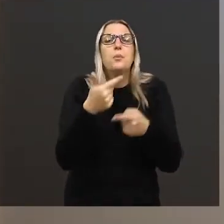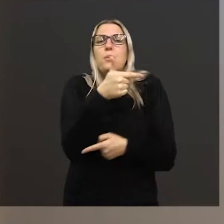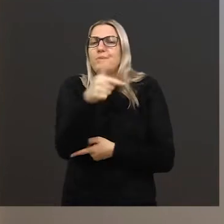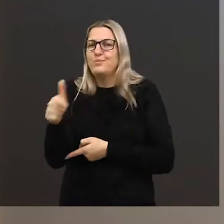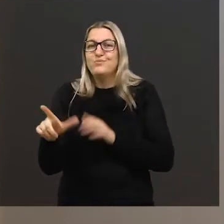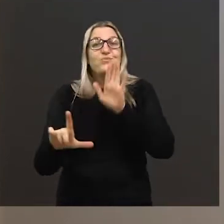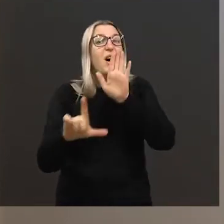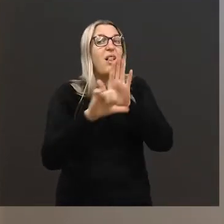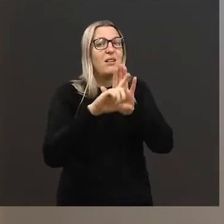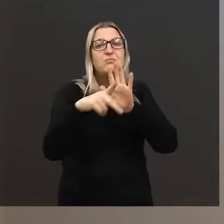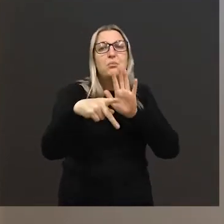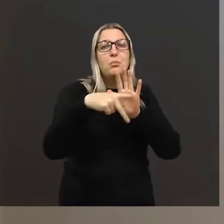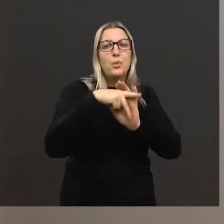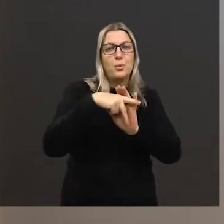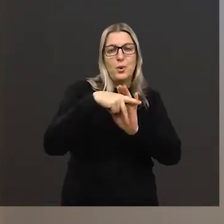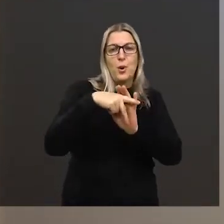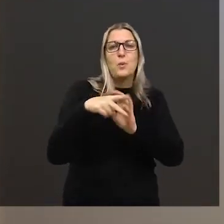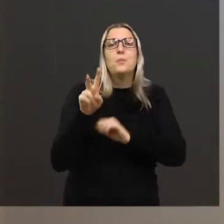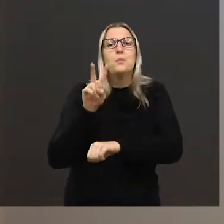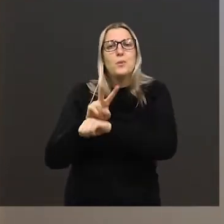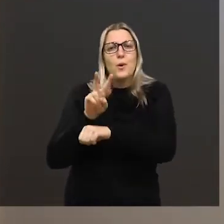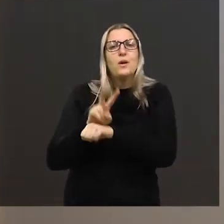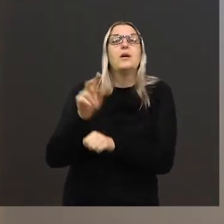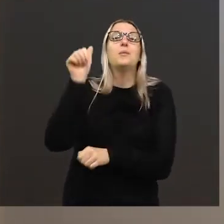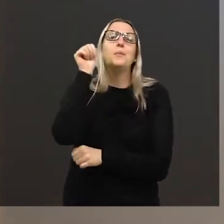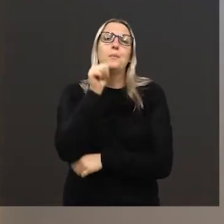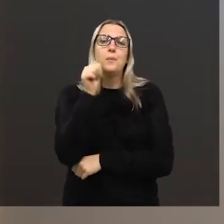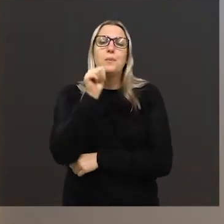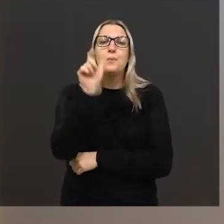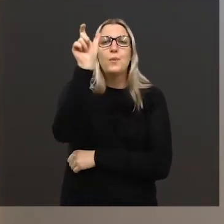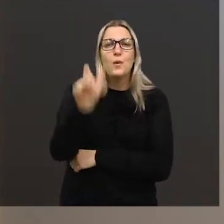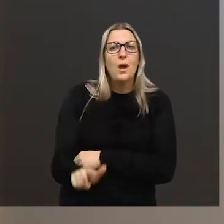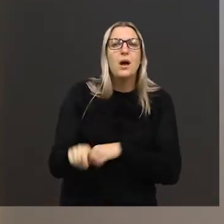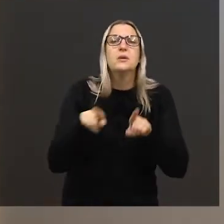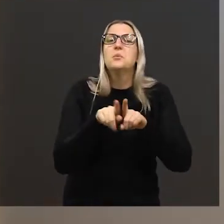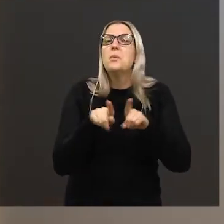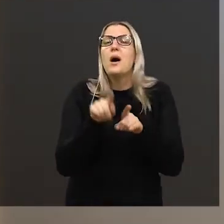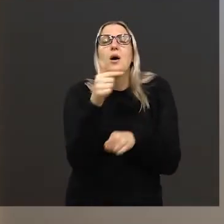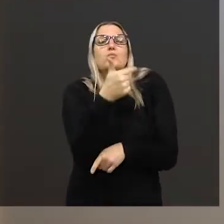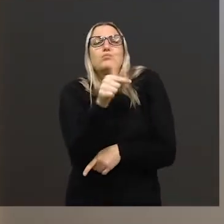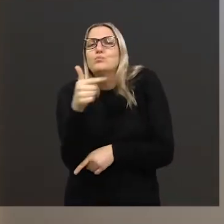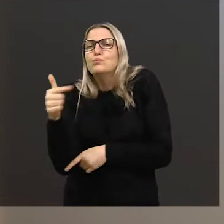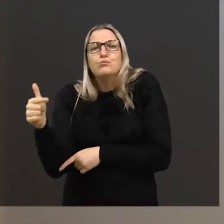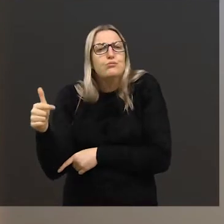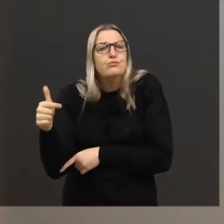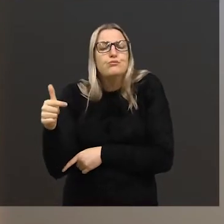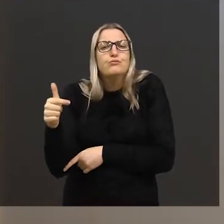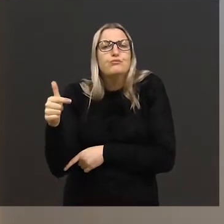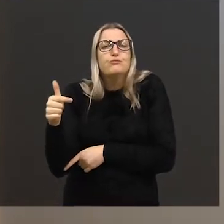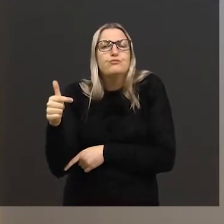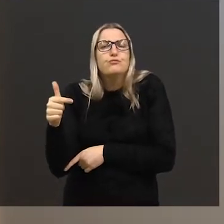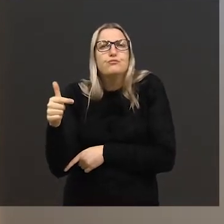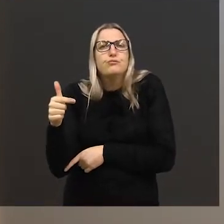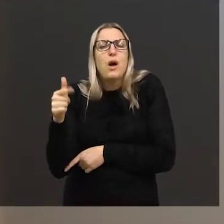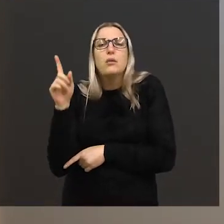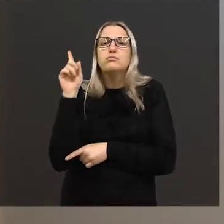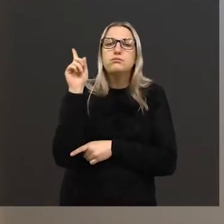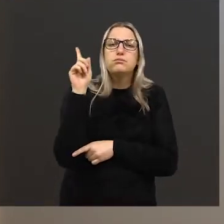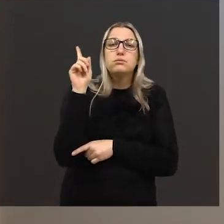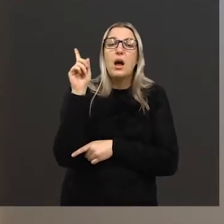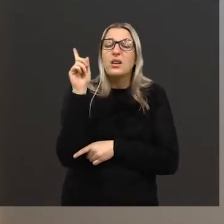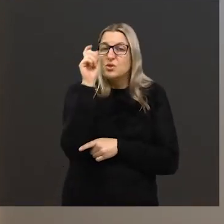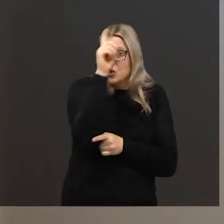não havia uma legislação própria, né, que protegesse essas mulheres, e também não havia mecanismos de acesso